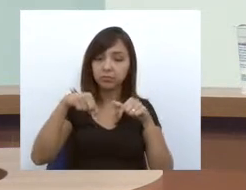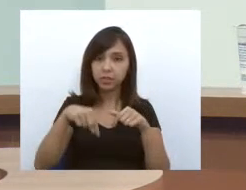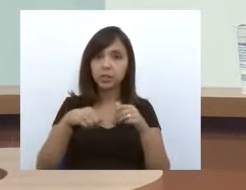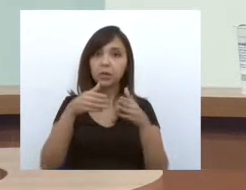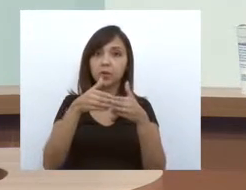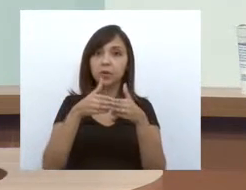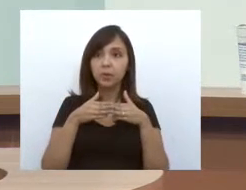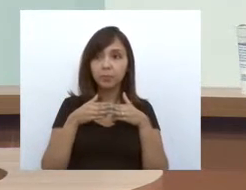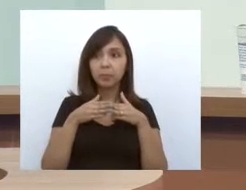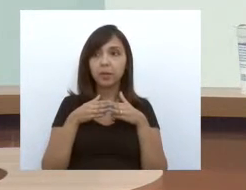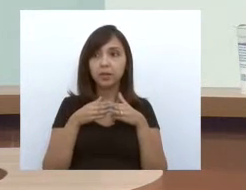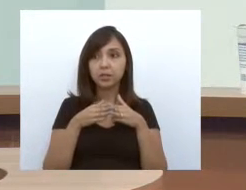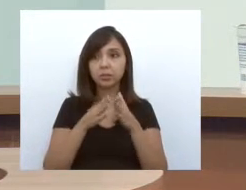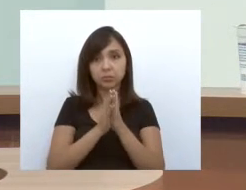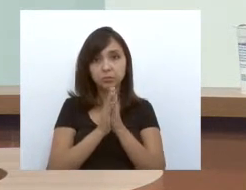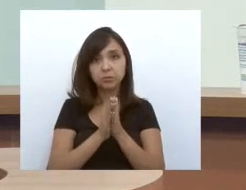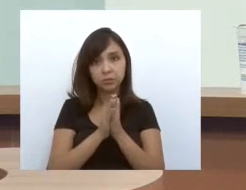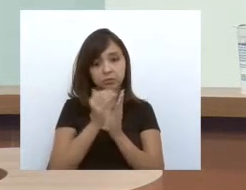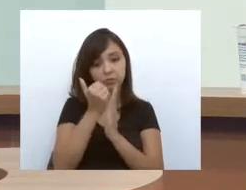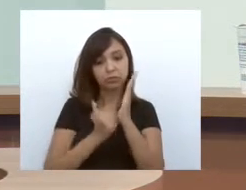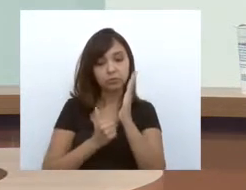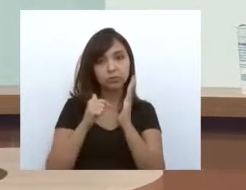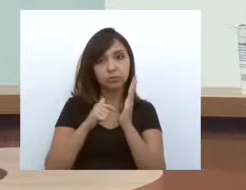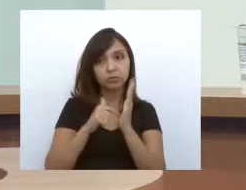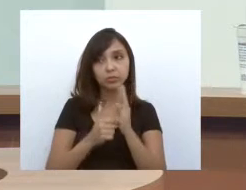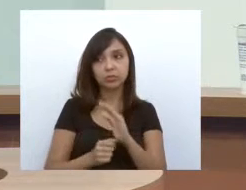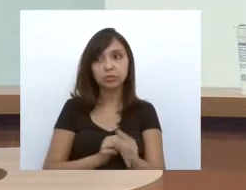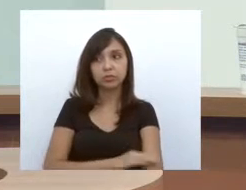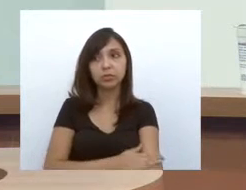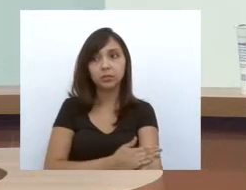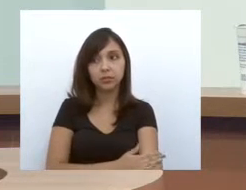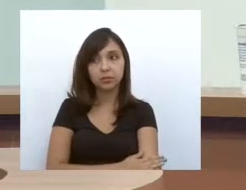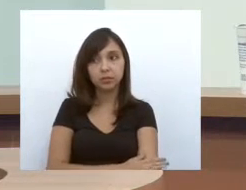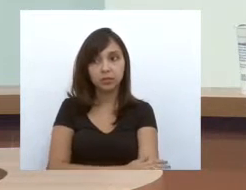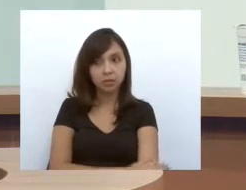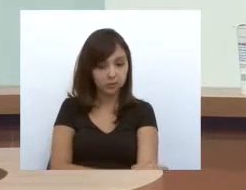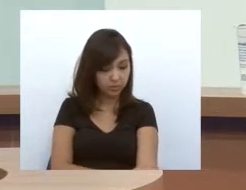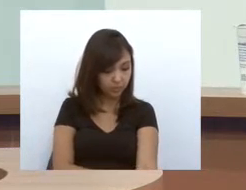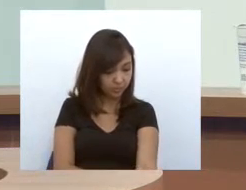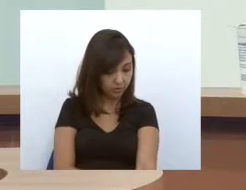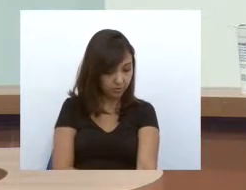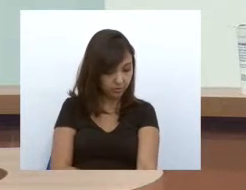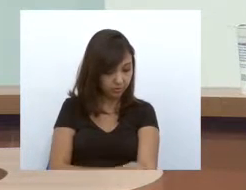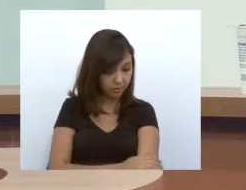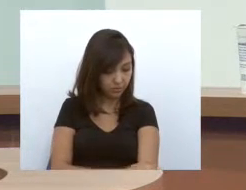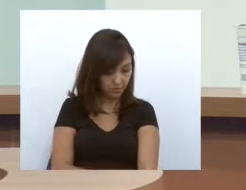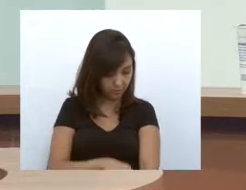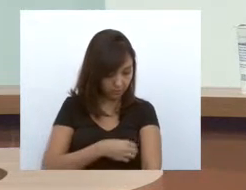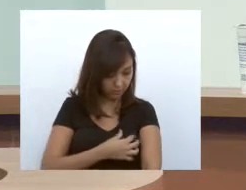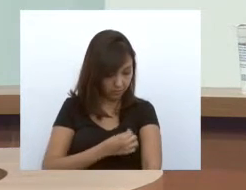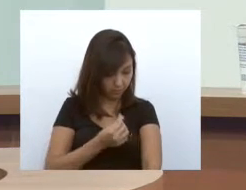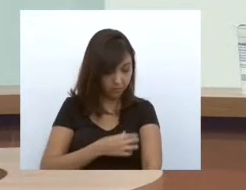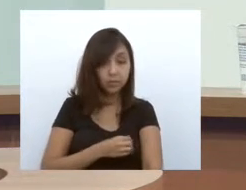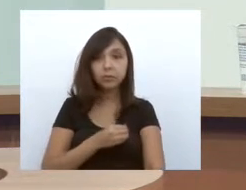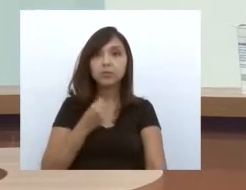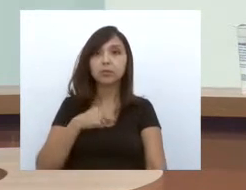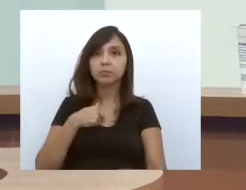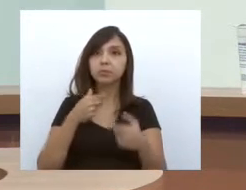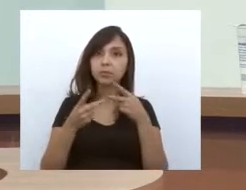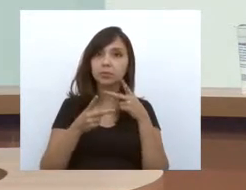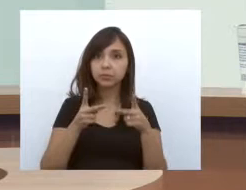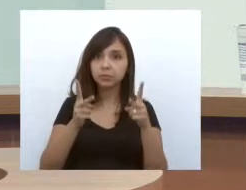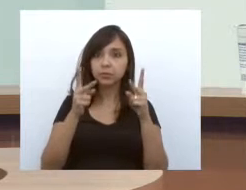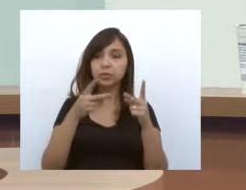eu peço que seja descontado. Ok, vereador. Obrigado, senhor presidente. Sei que o senhor é um presidente democrático. Então, senhor presidente, eu continuando essa